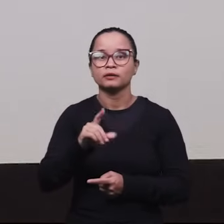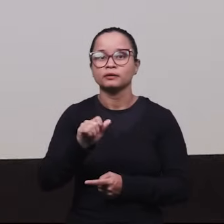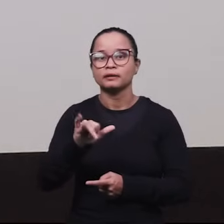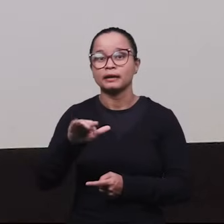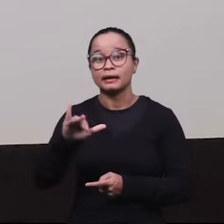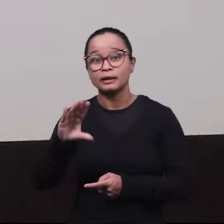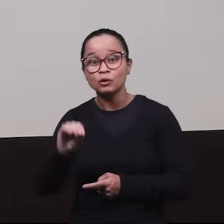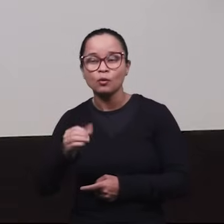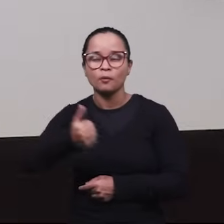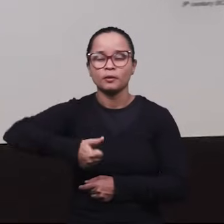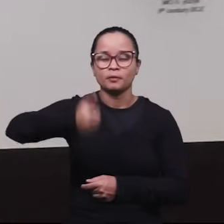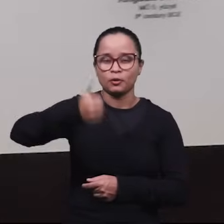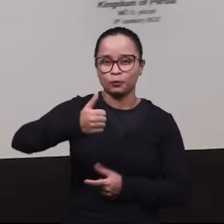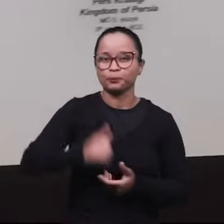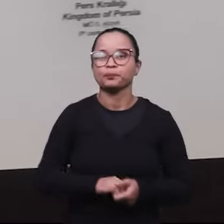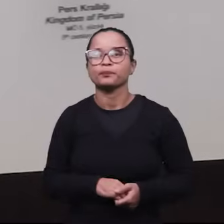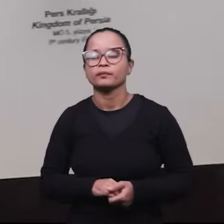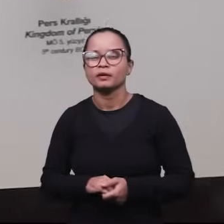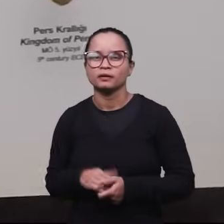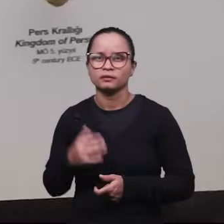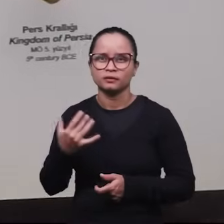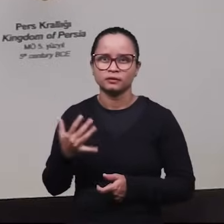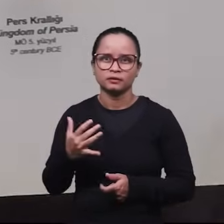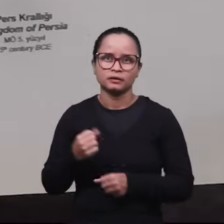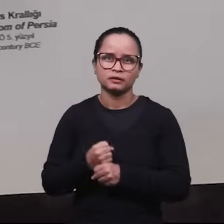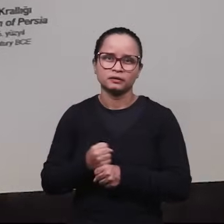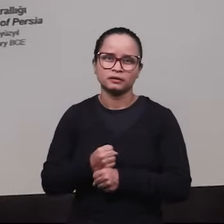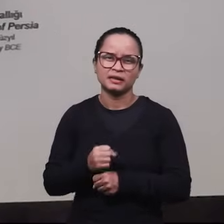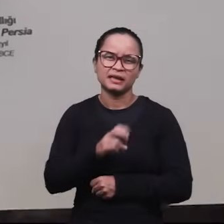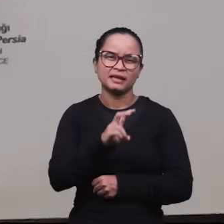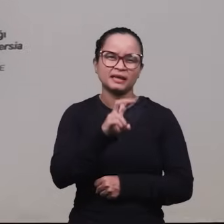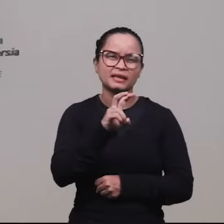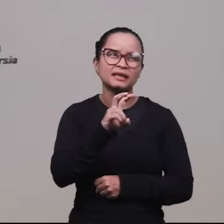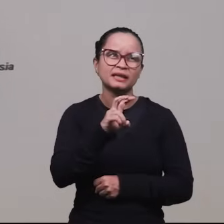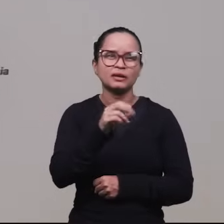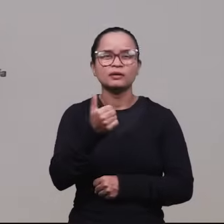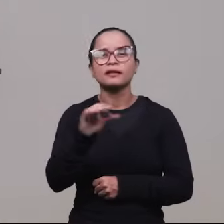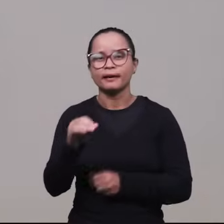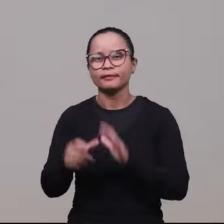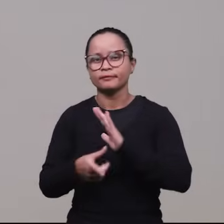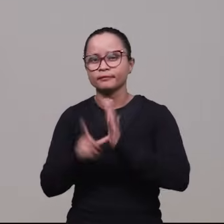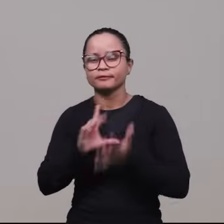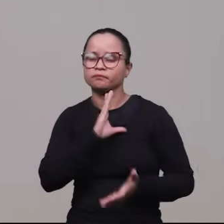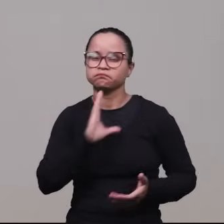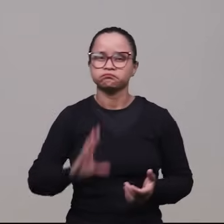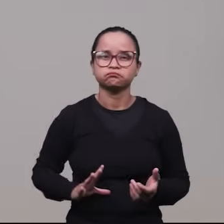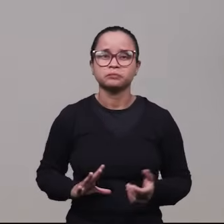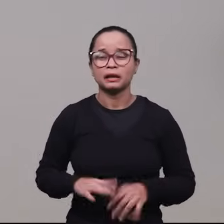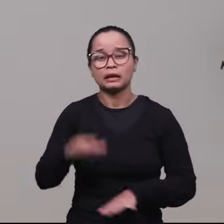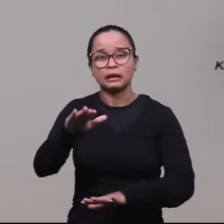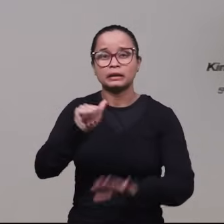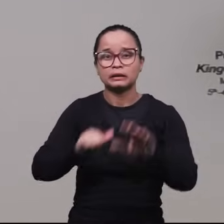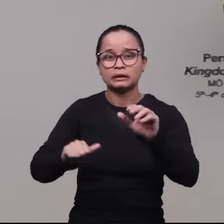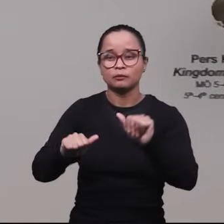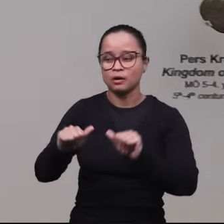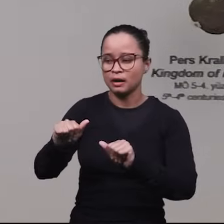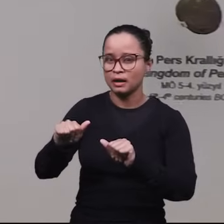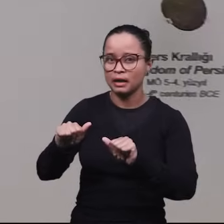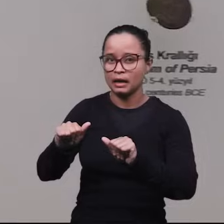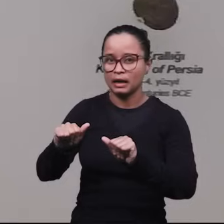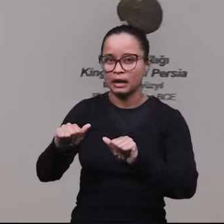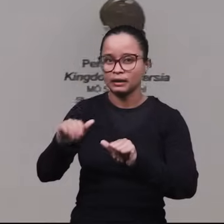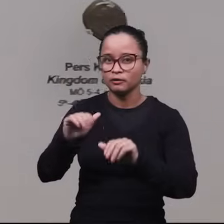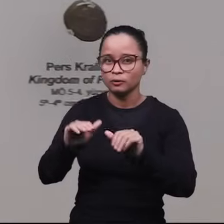Grande, em torno de 510 a.C. E ele chamou a sua moeda